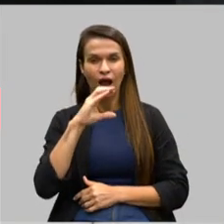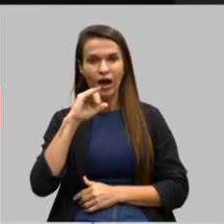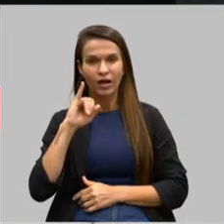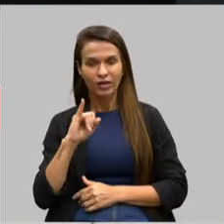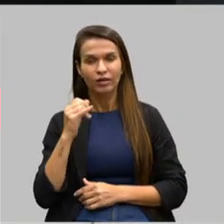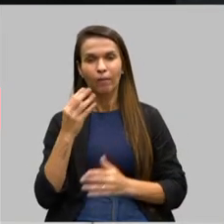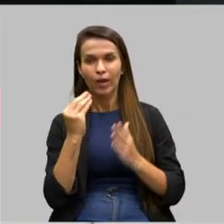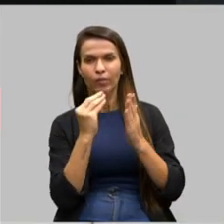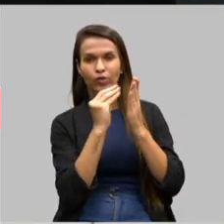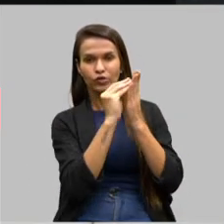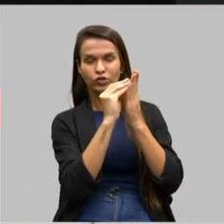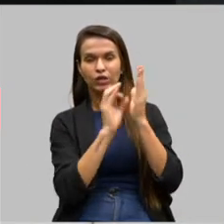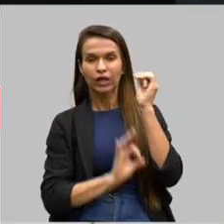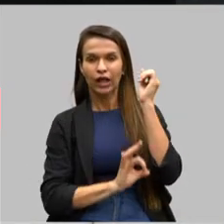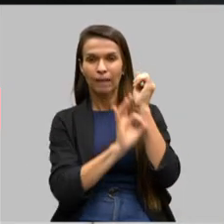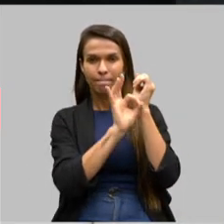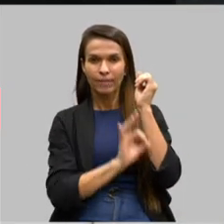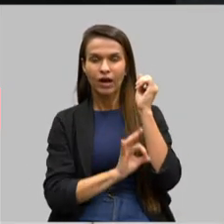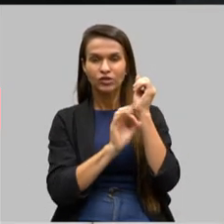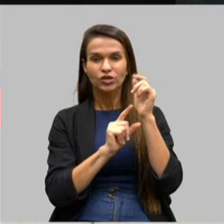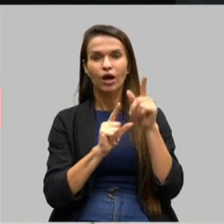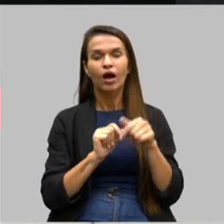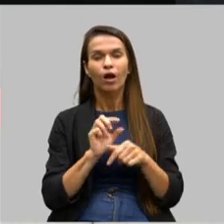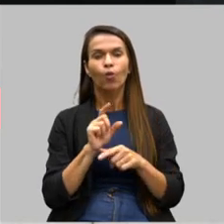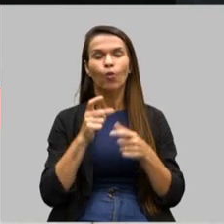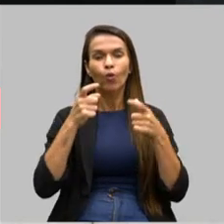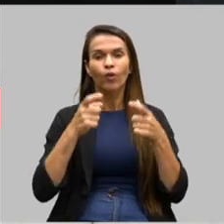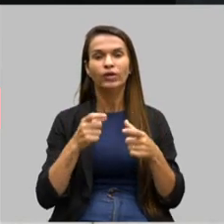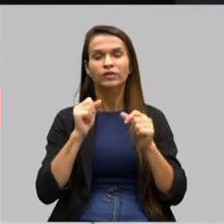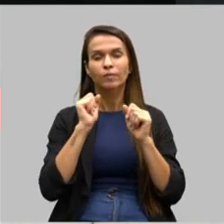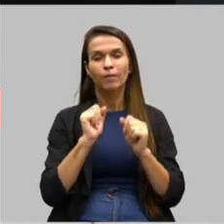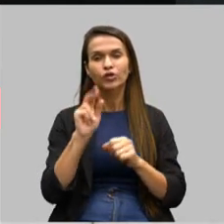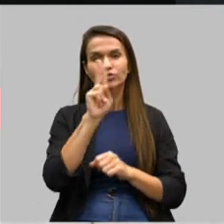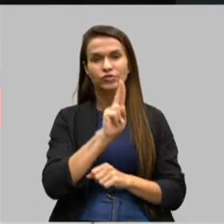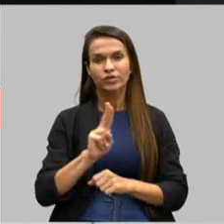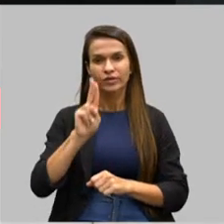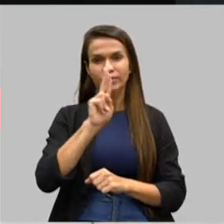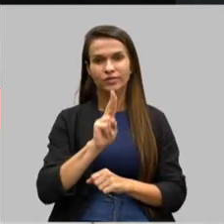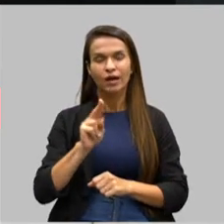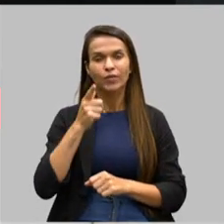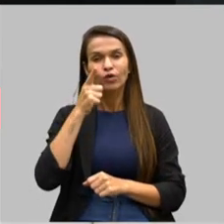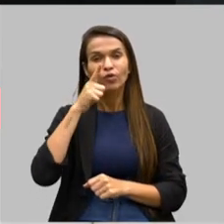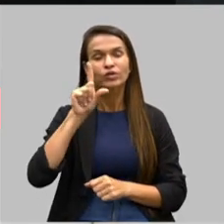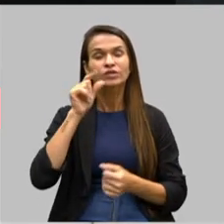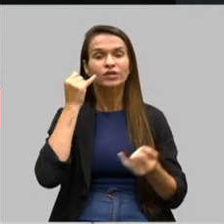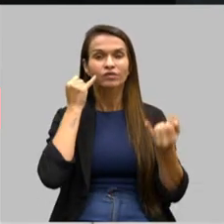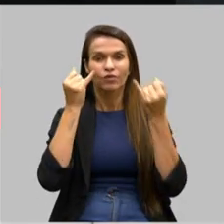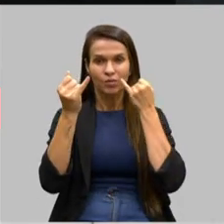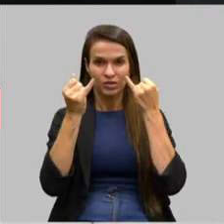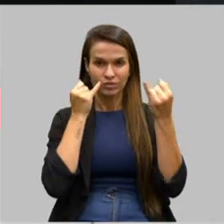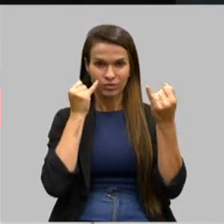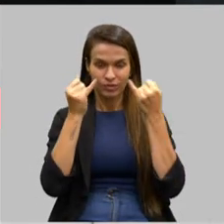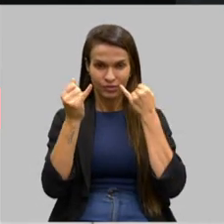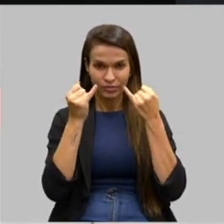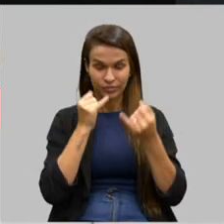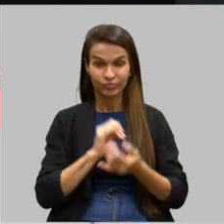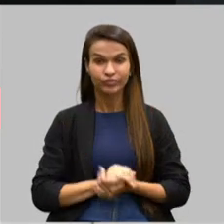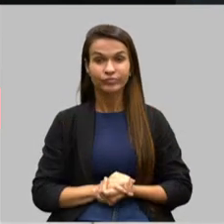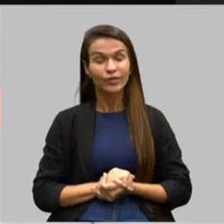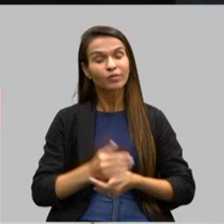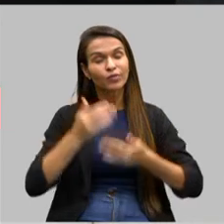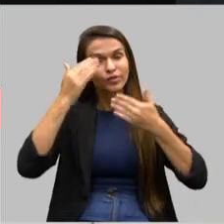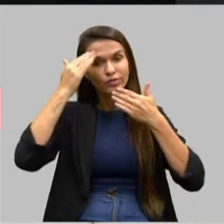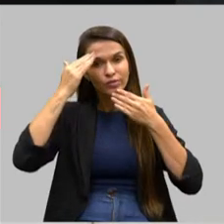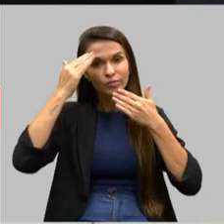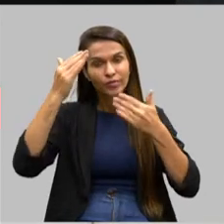projeções climáticas. É o local onde vocês podem utilizar para conseguir informações. E muito obrigada